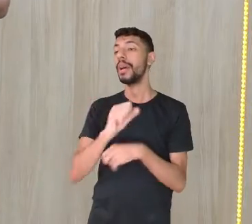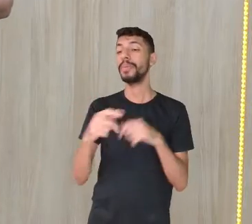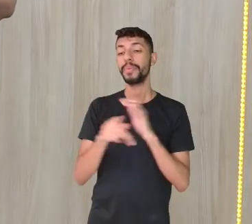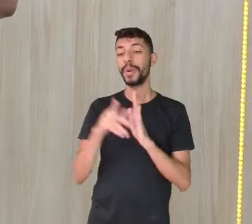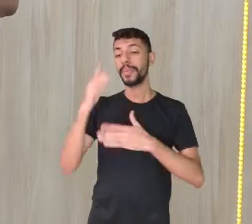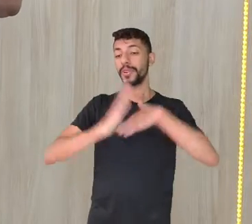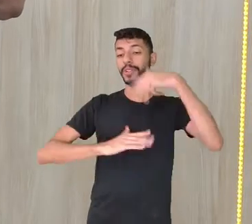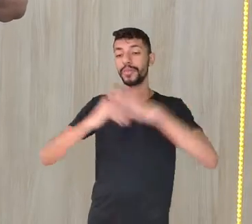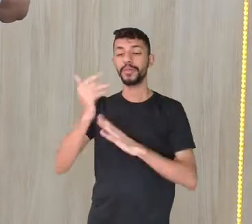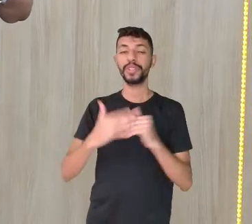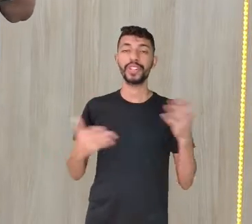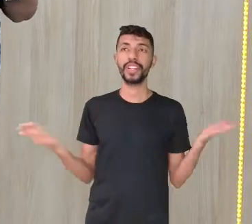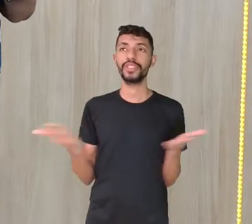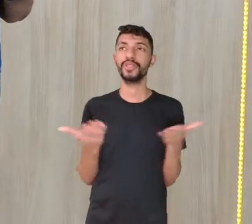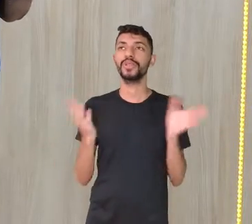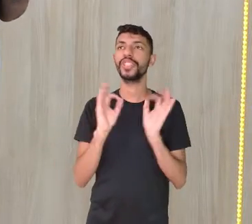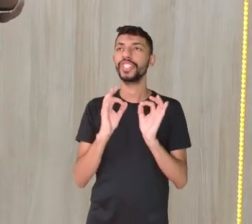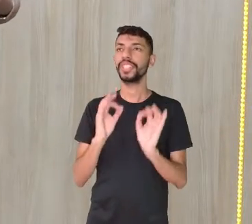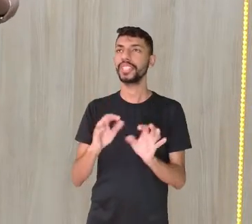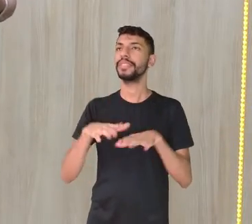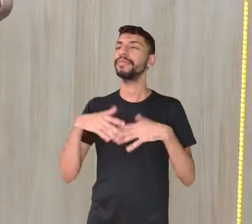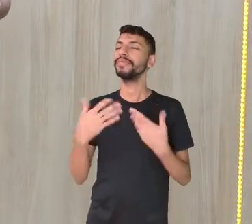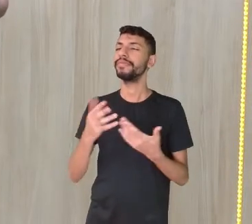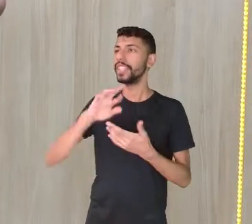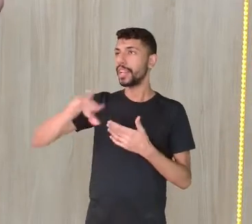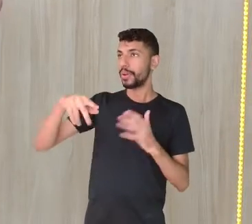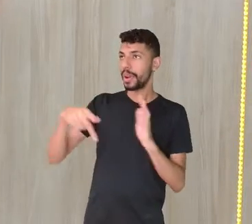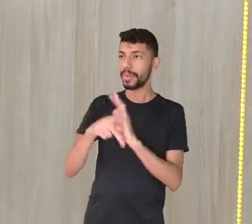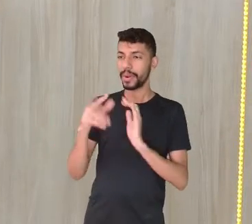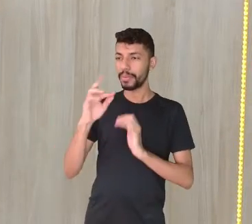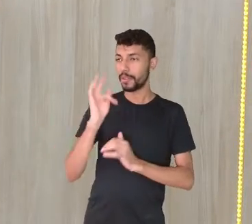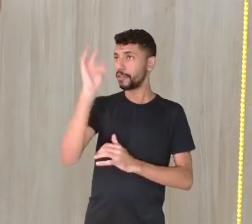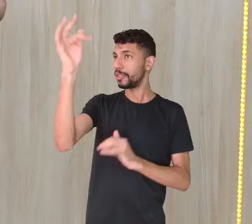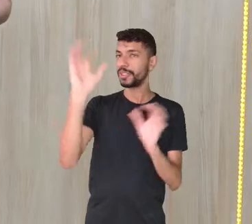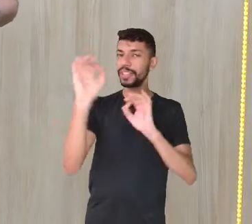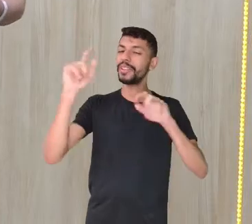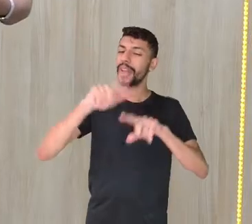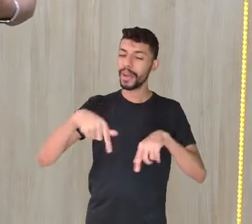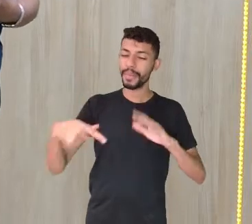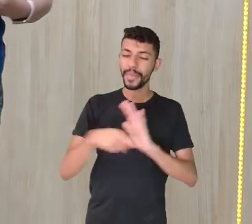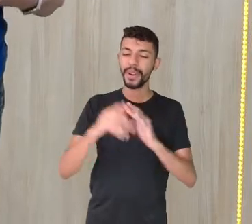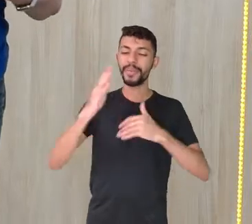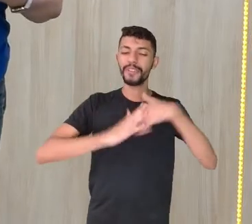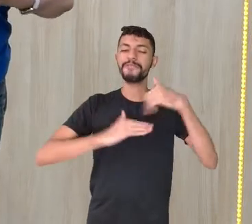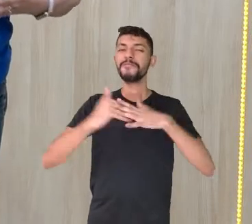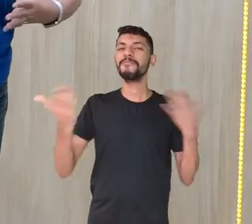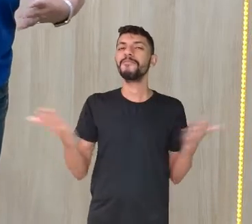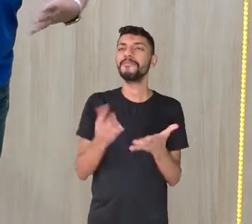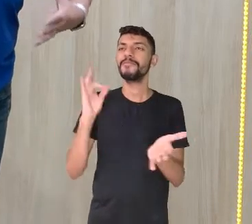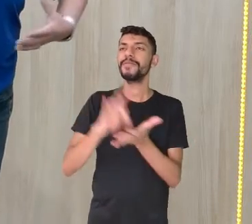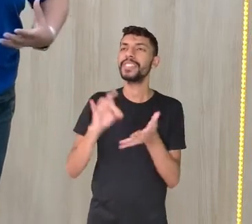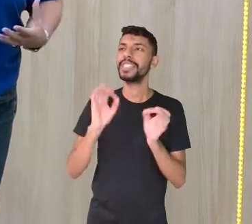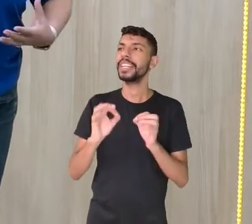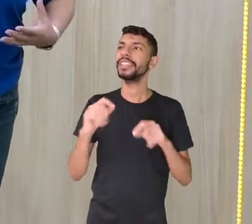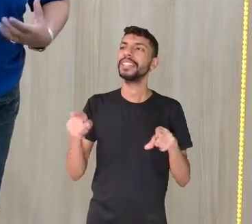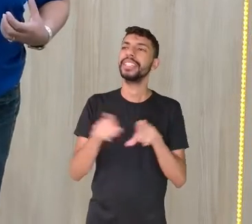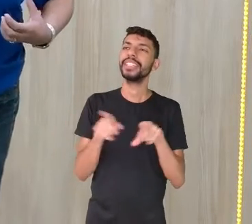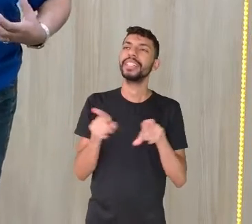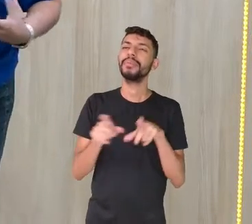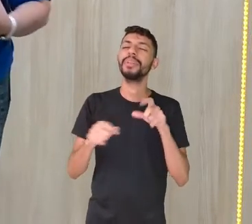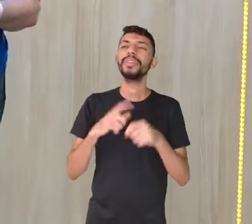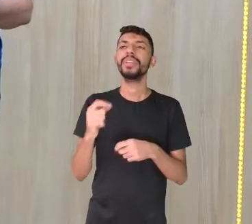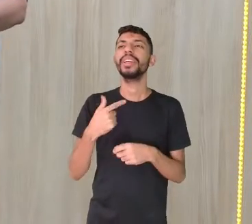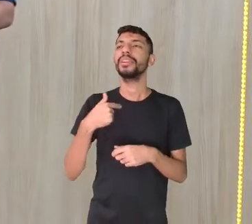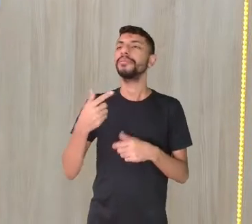profissionais do presente. Eu nem posso dizer que são profissionais do futuro. E digo a vocês, né, me rendo, né, nesse momento para